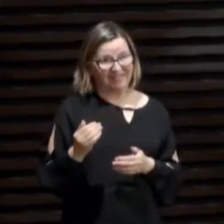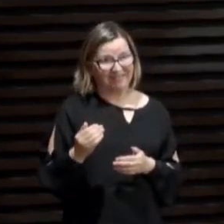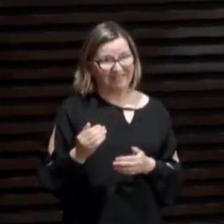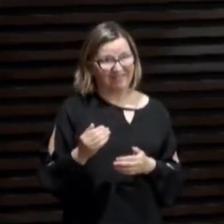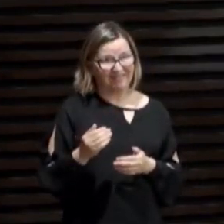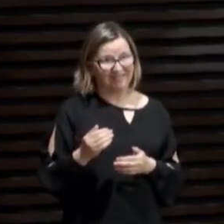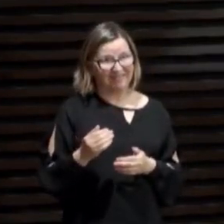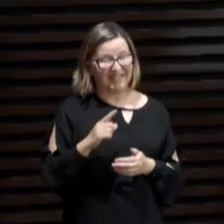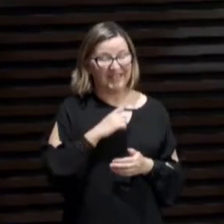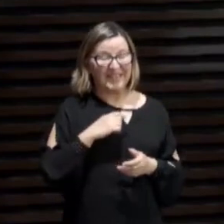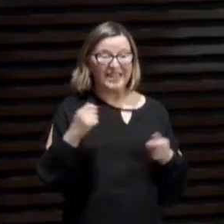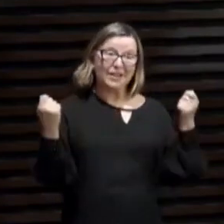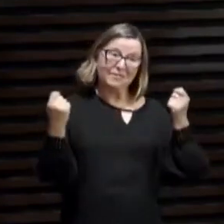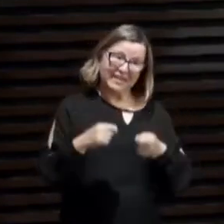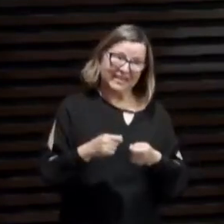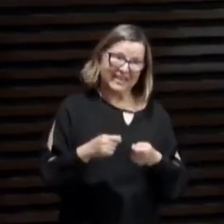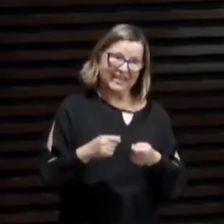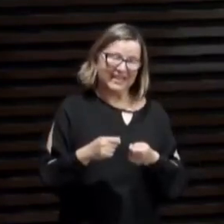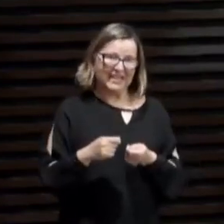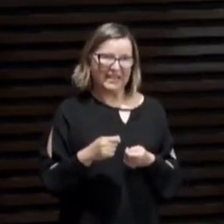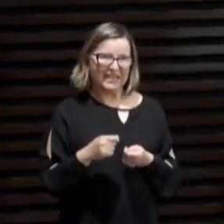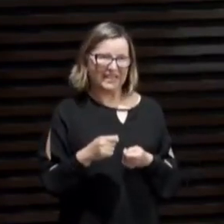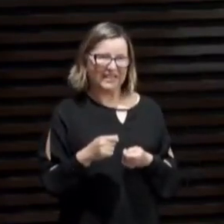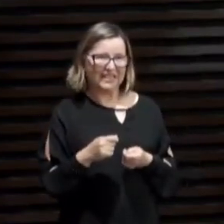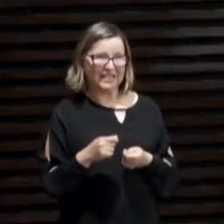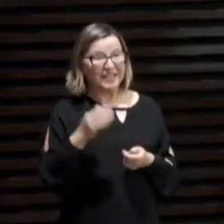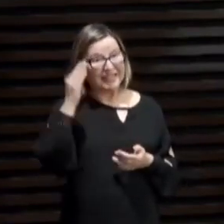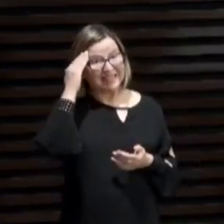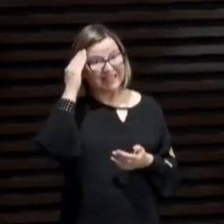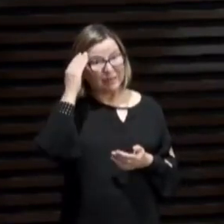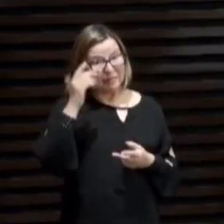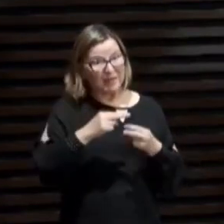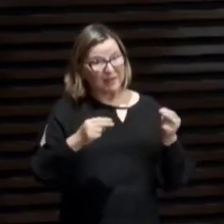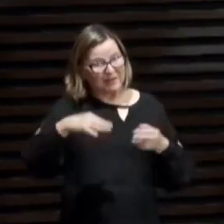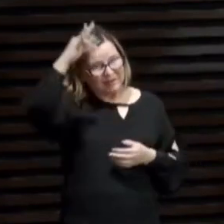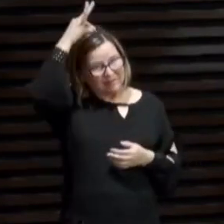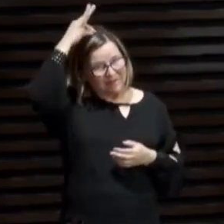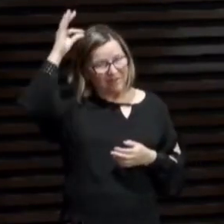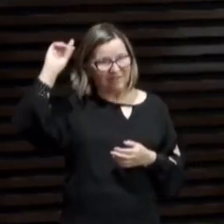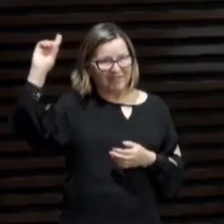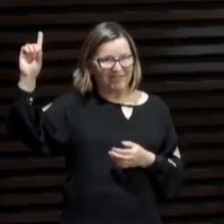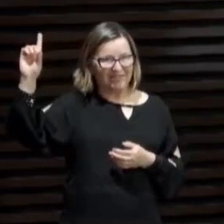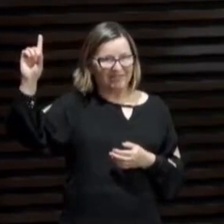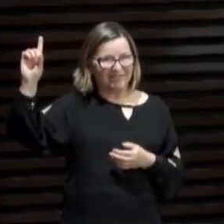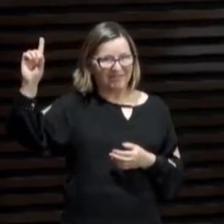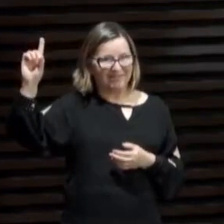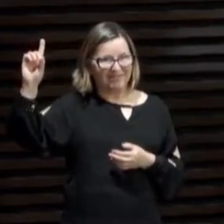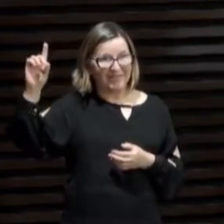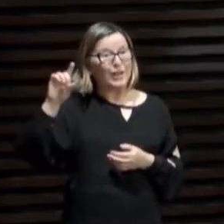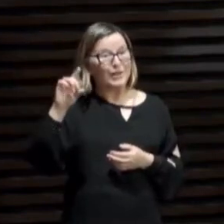tem a capacidade de perscrutar as coisas do Espírito de Deus, a não ser o Espírito de